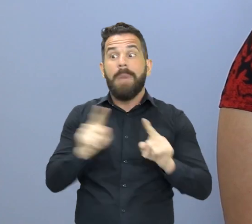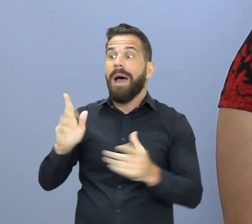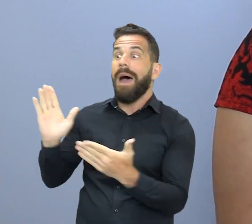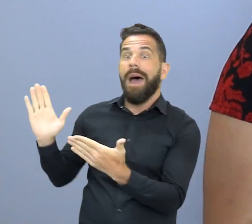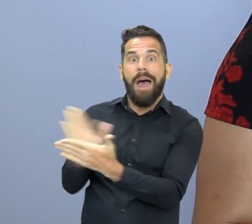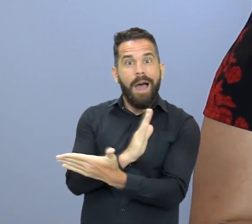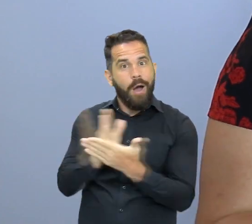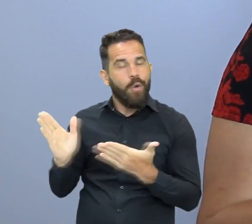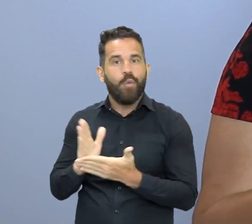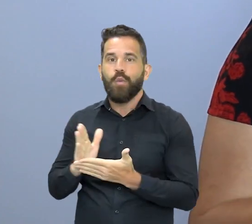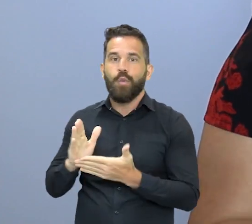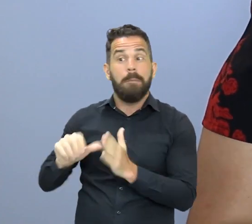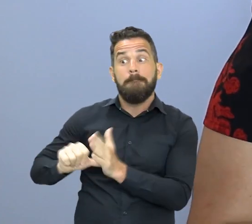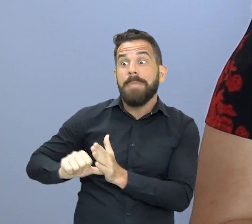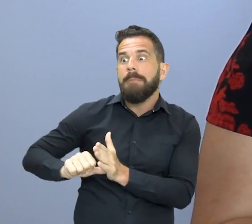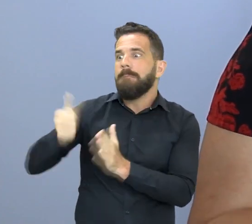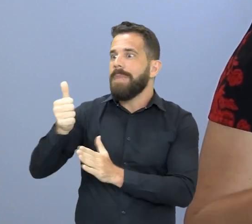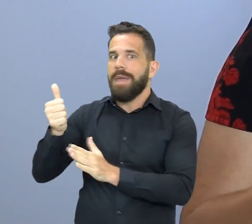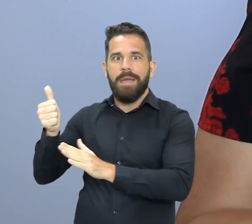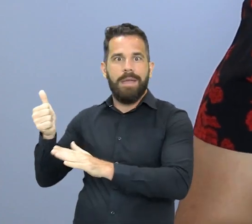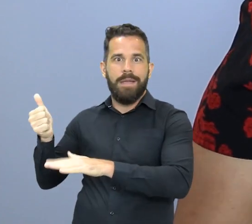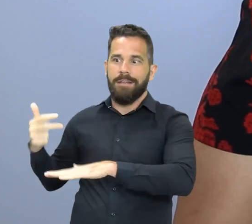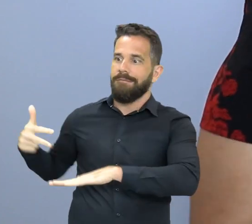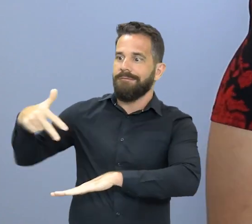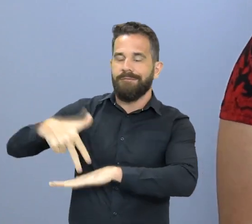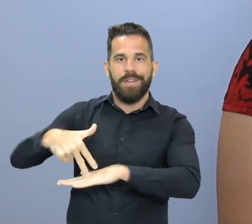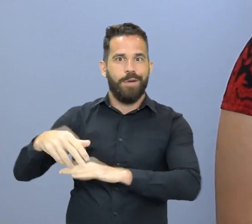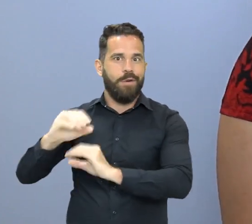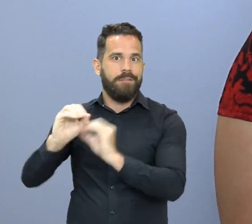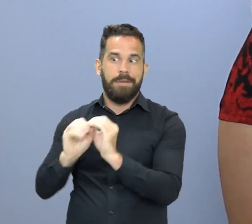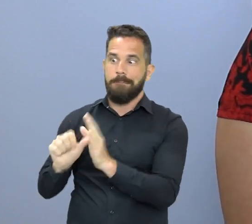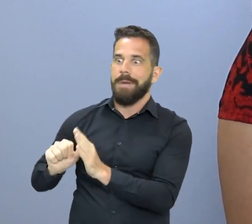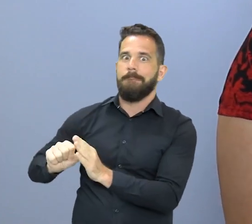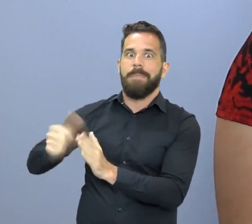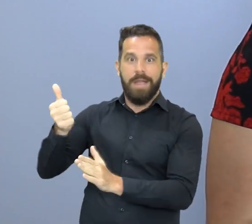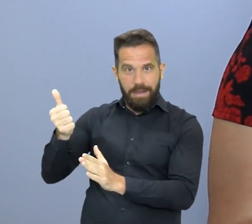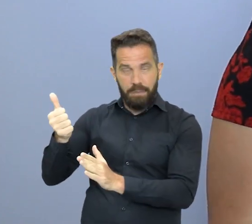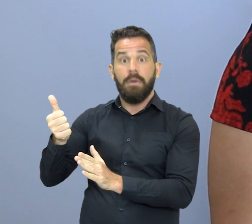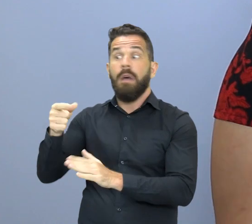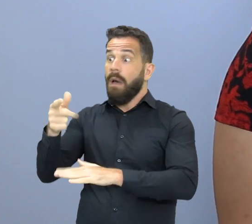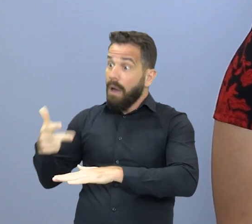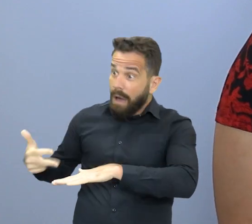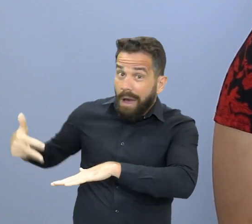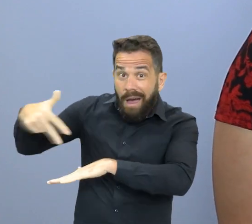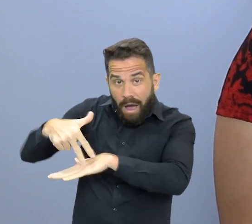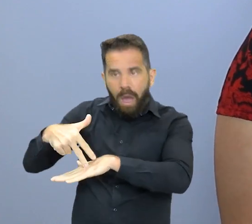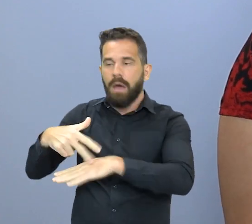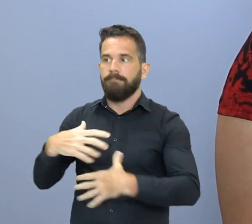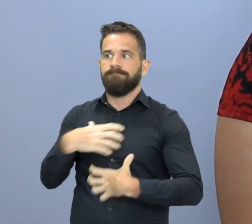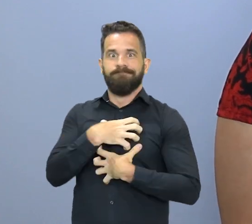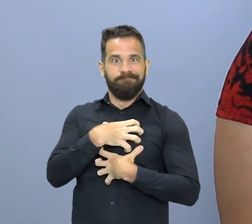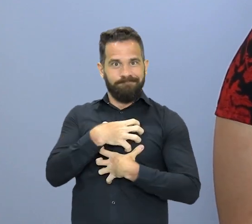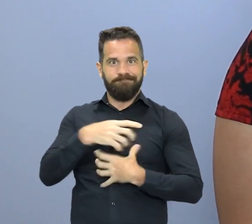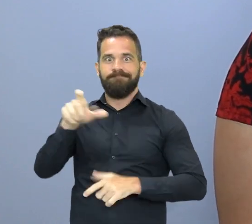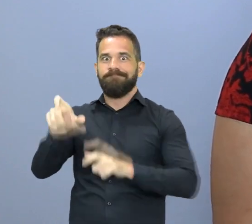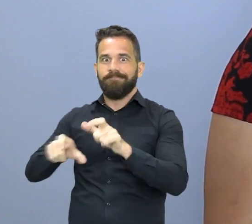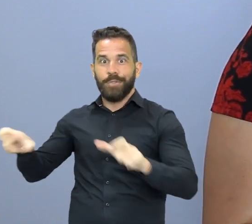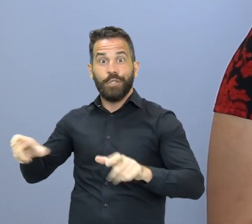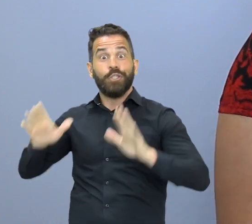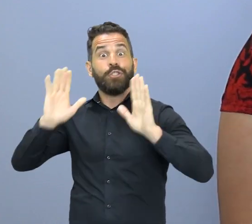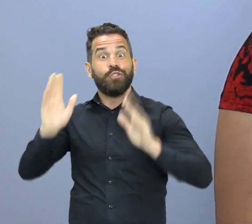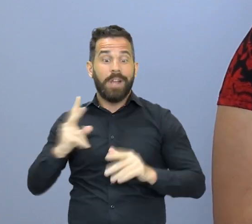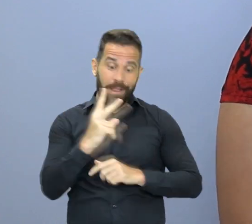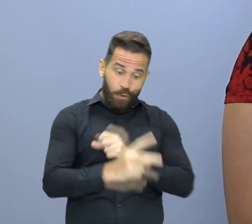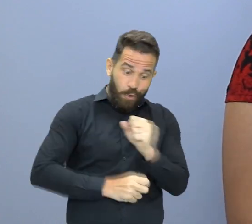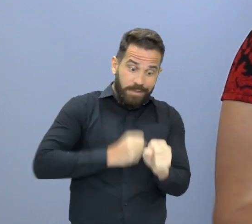retornaram. Muitos alunos começaram a faculdade sem ter vindo, né, fisicamente para a UFG. Então esse retorno,